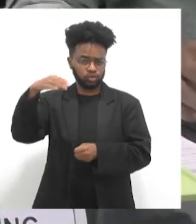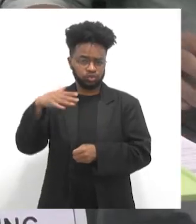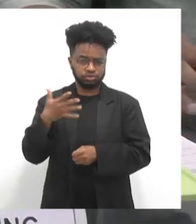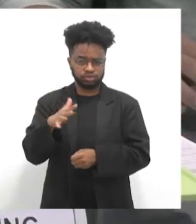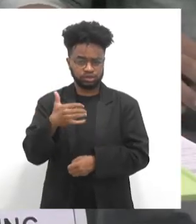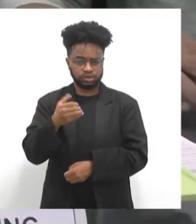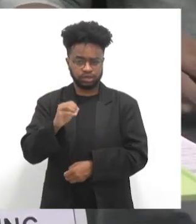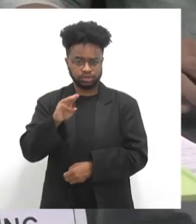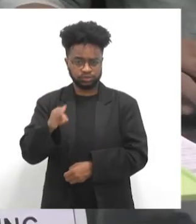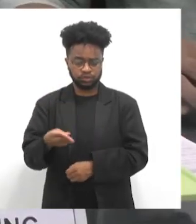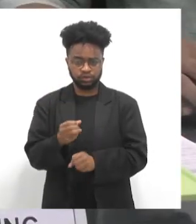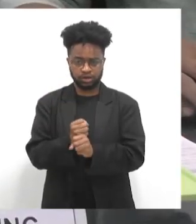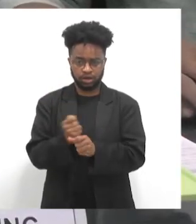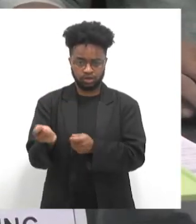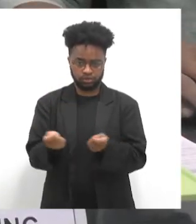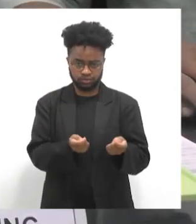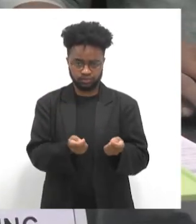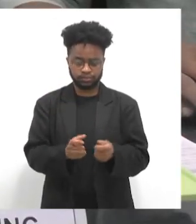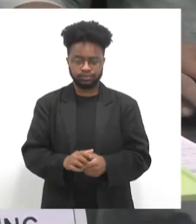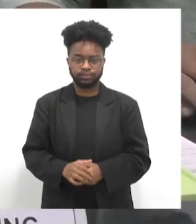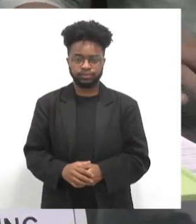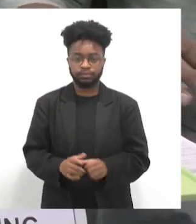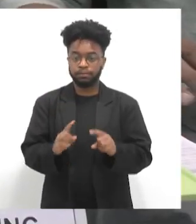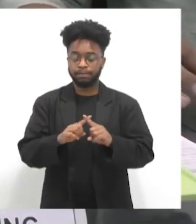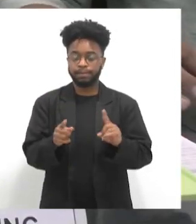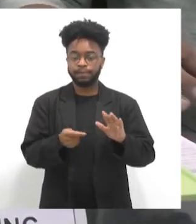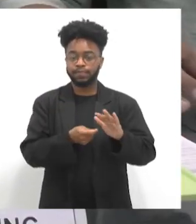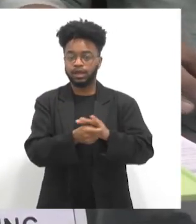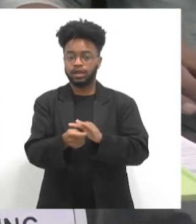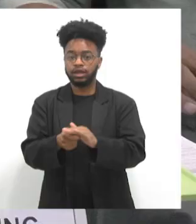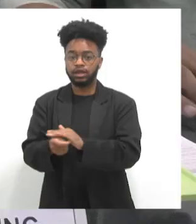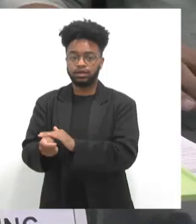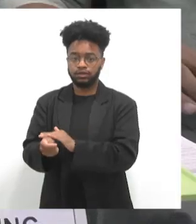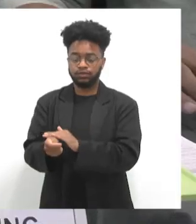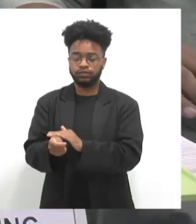10 milhões por ano, para investimentos em